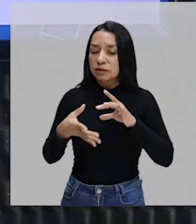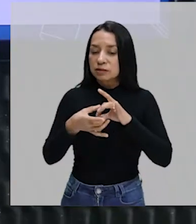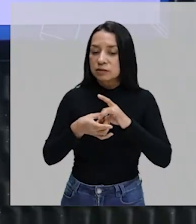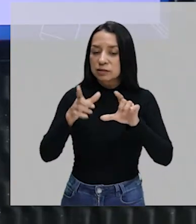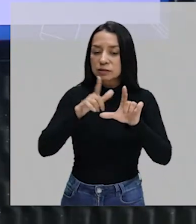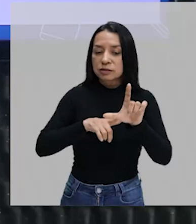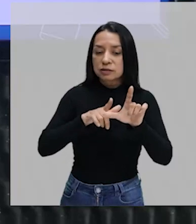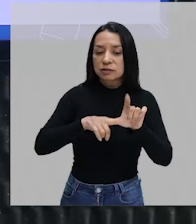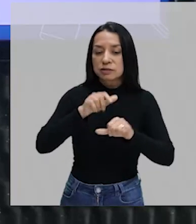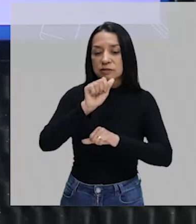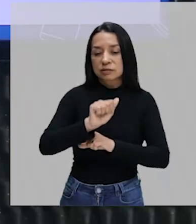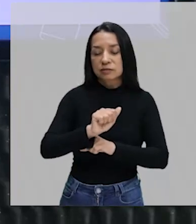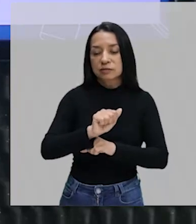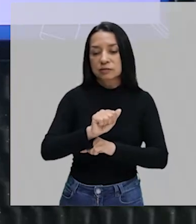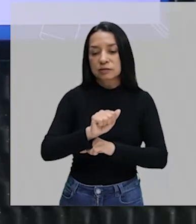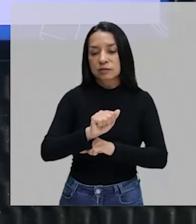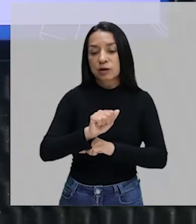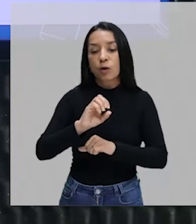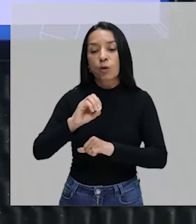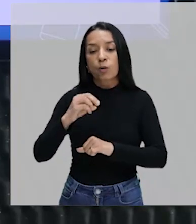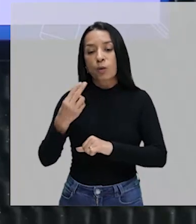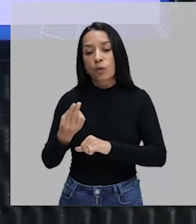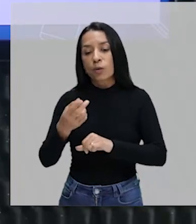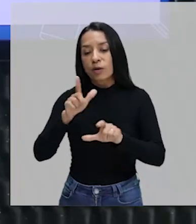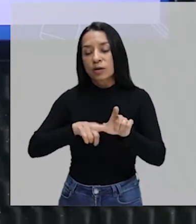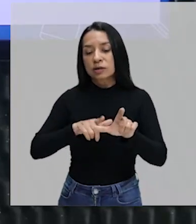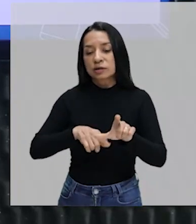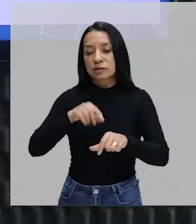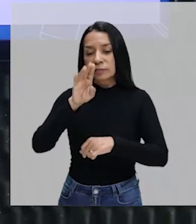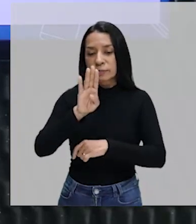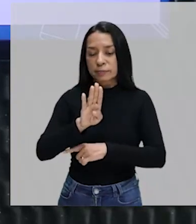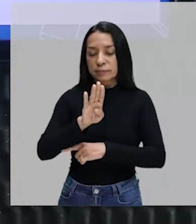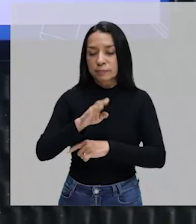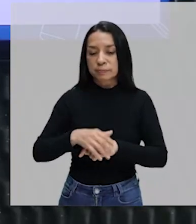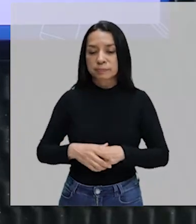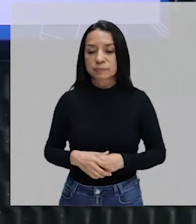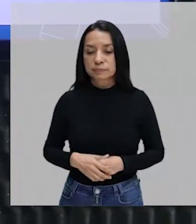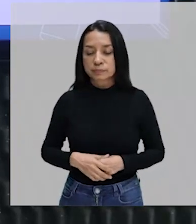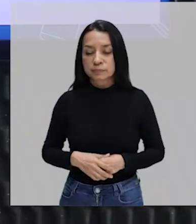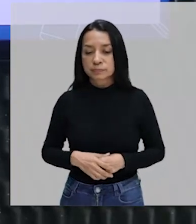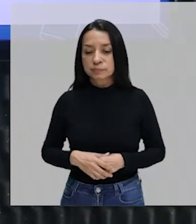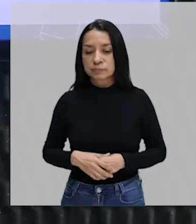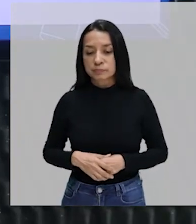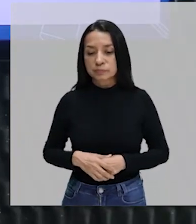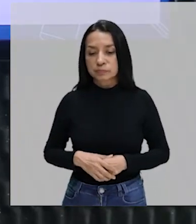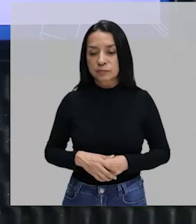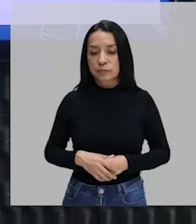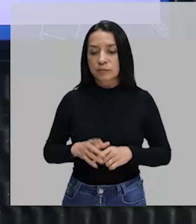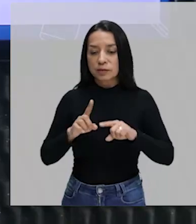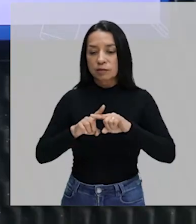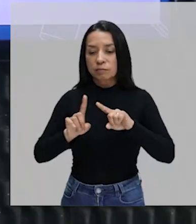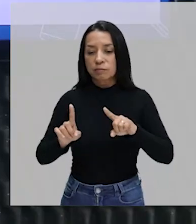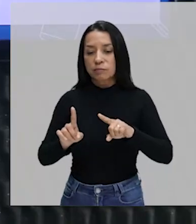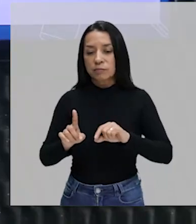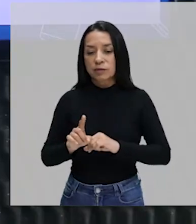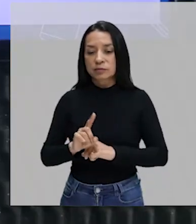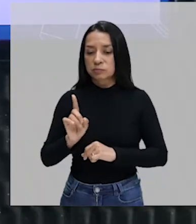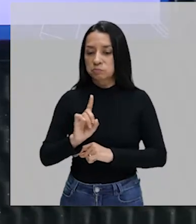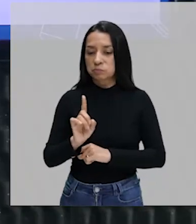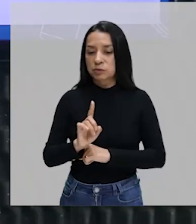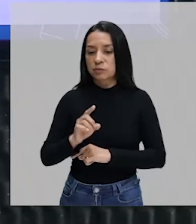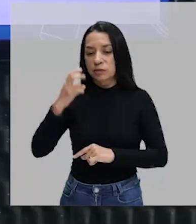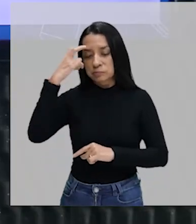letra A, condição inata, ou até mesmo à letra B, a condição a priorística. Ok? Mas não é no intelecto,